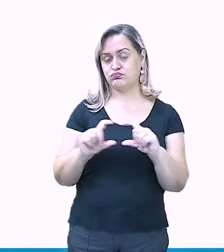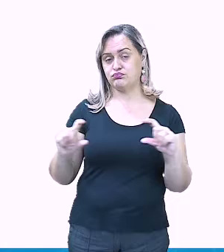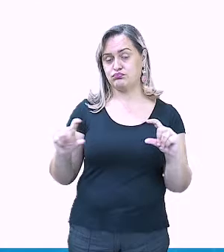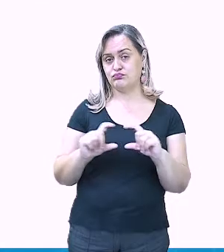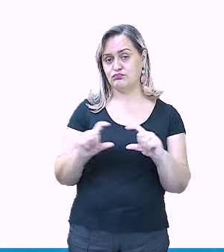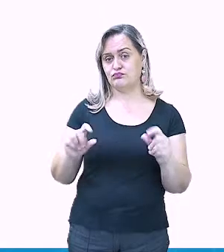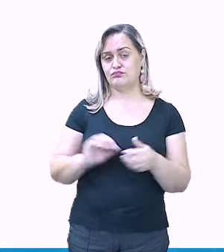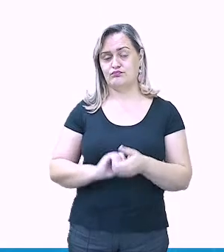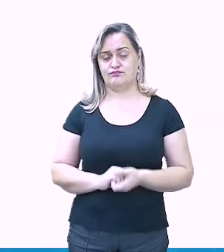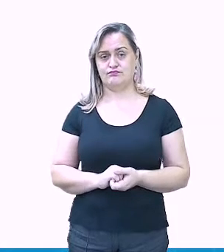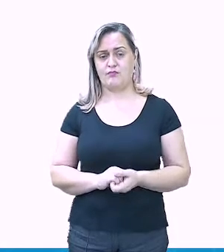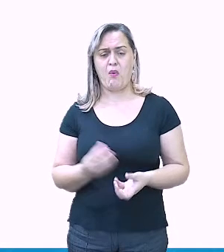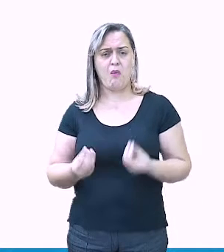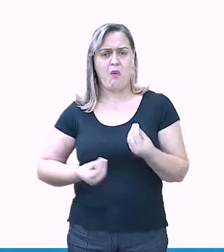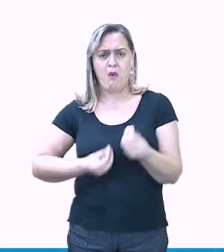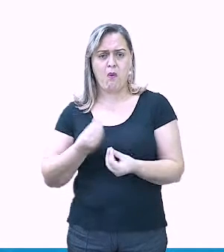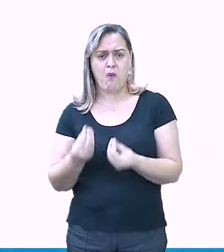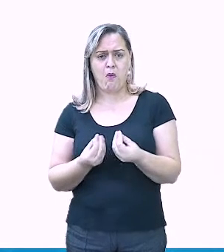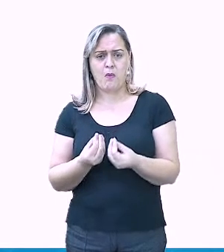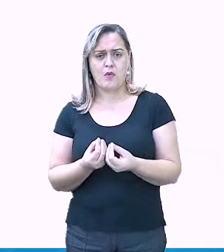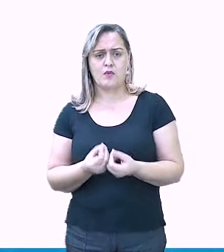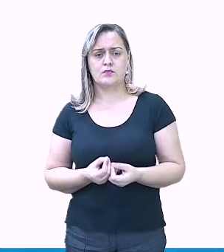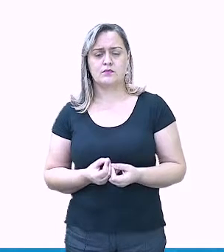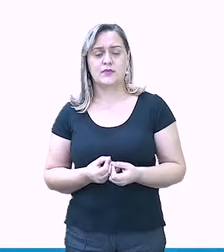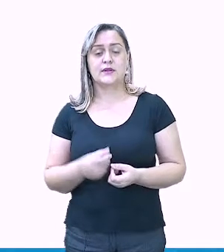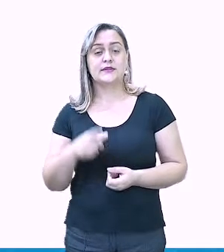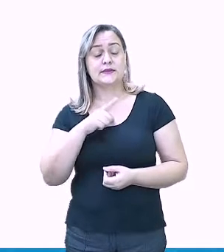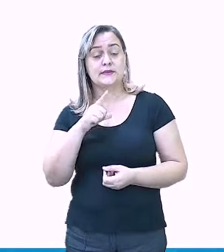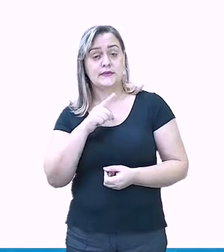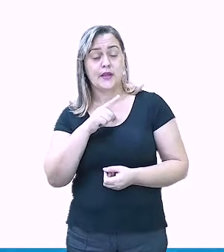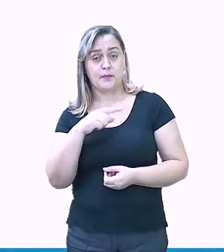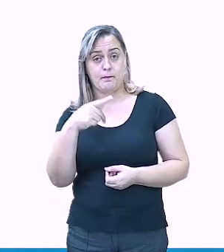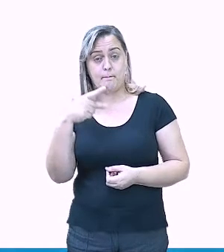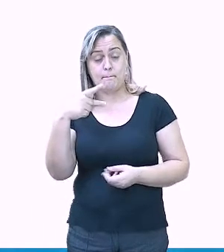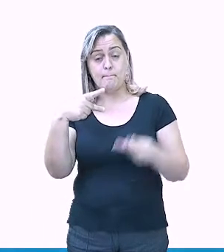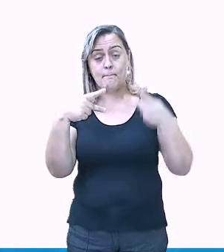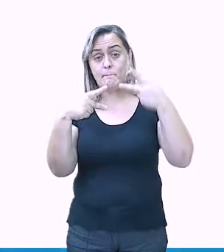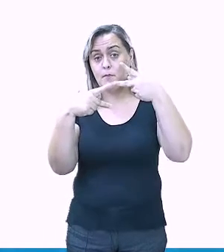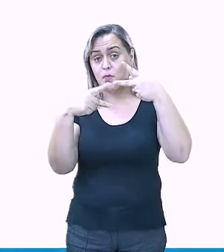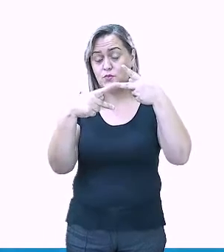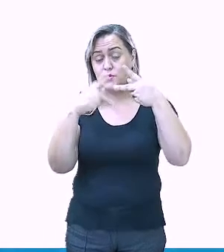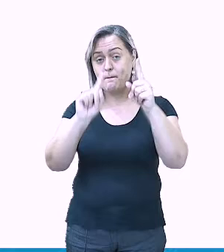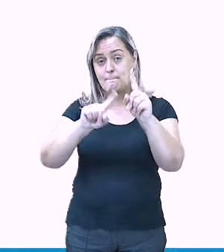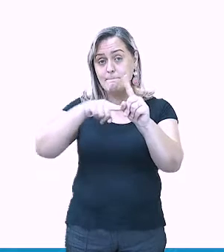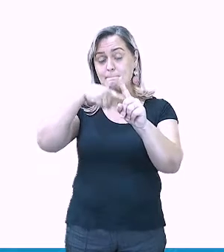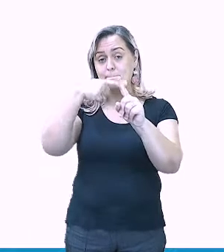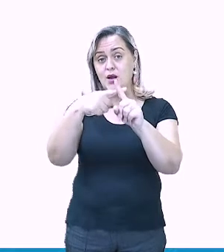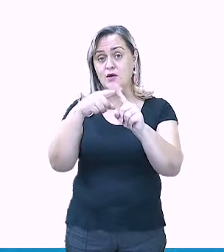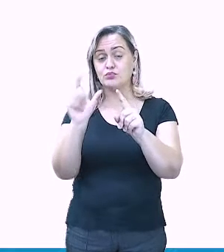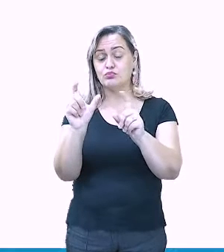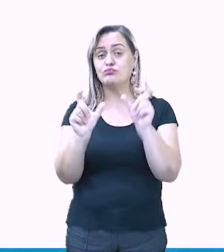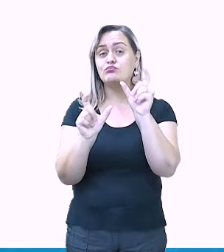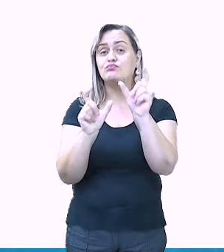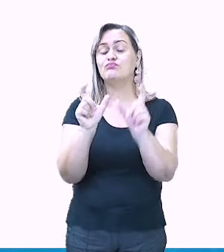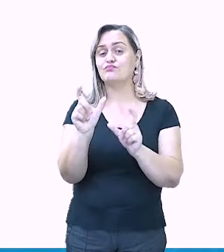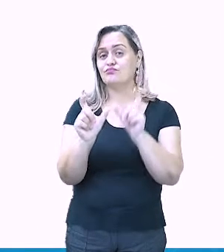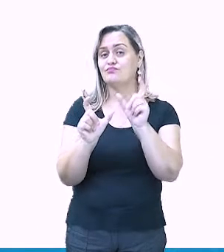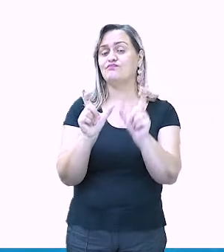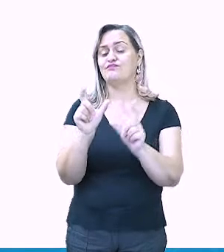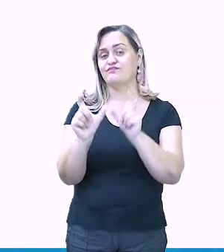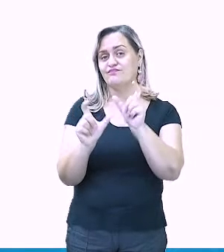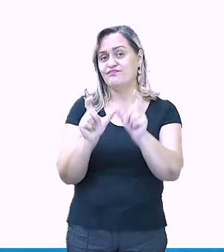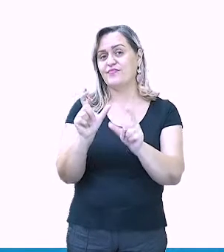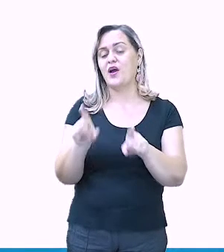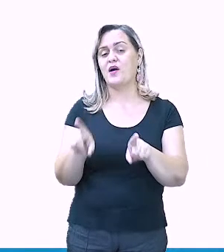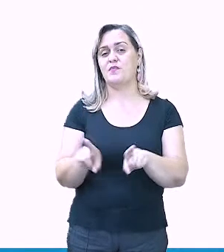não. Aqui nós vamos entender que tem a preposição mais um advérbio.